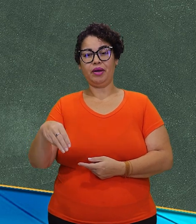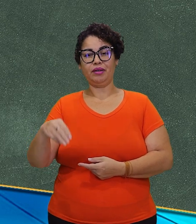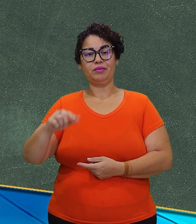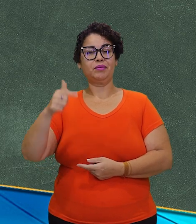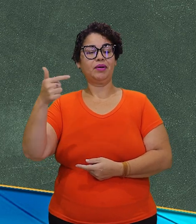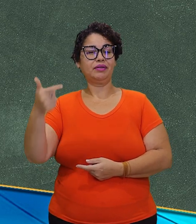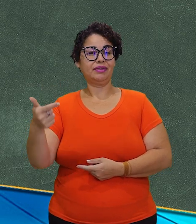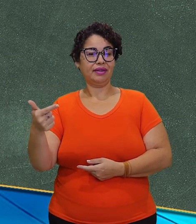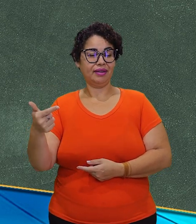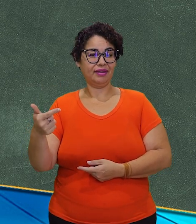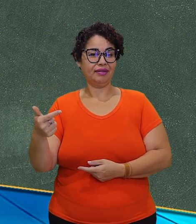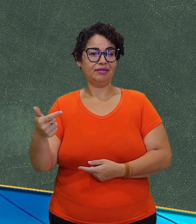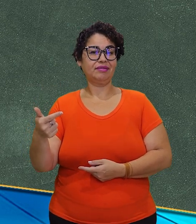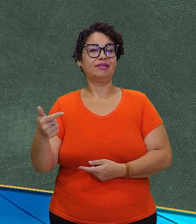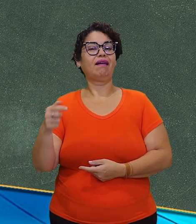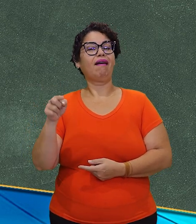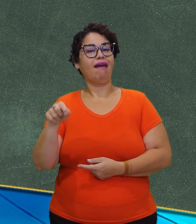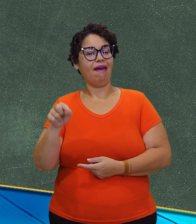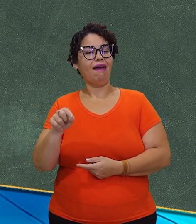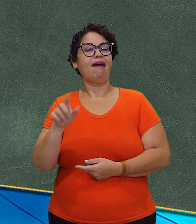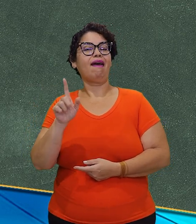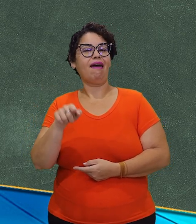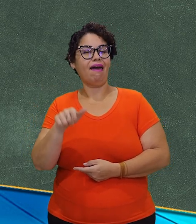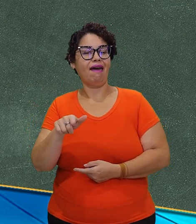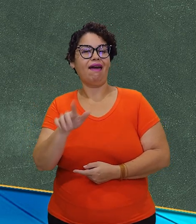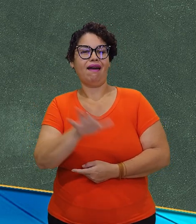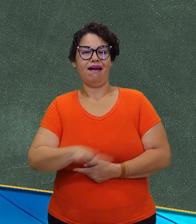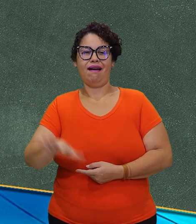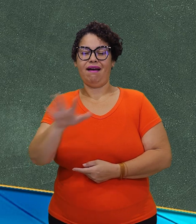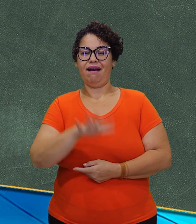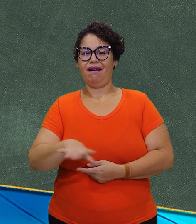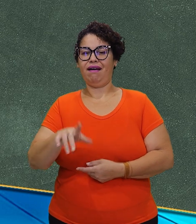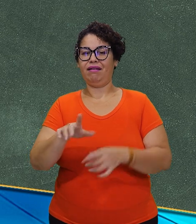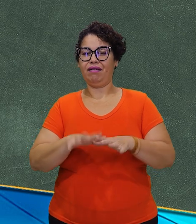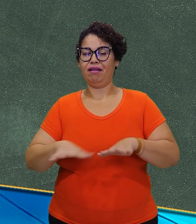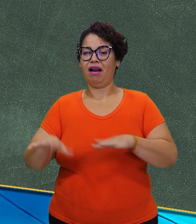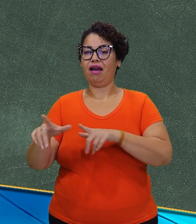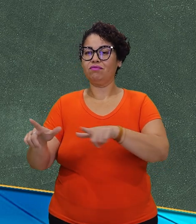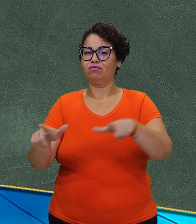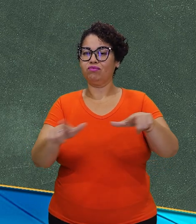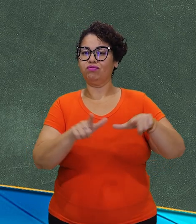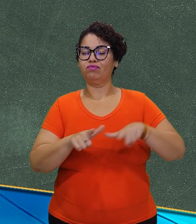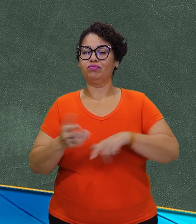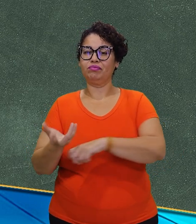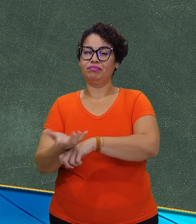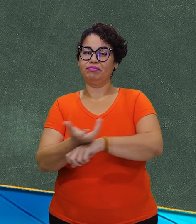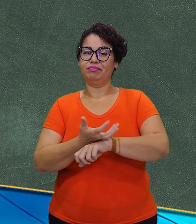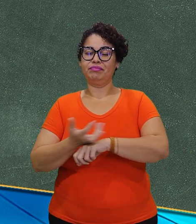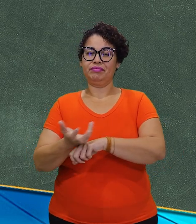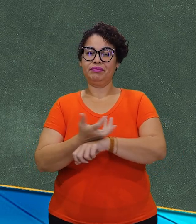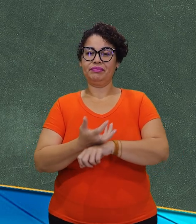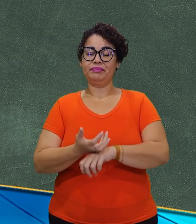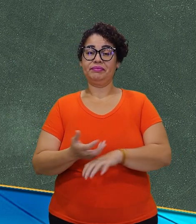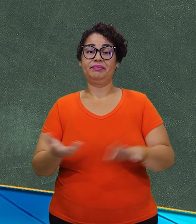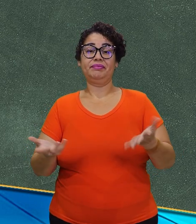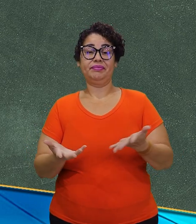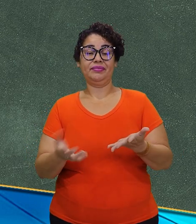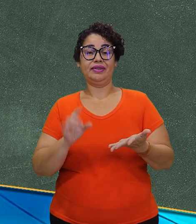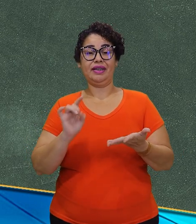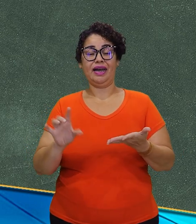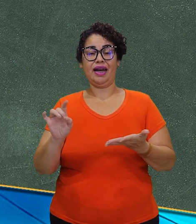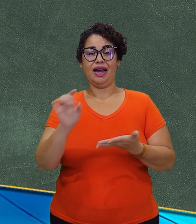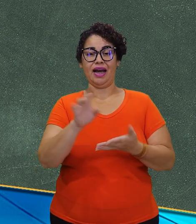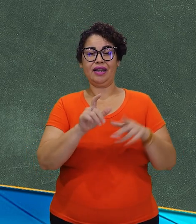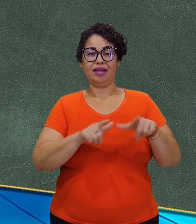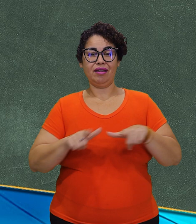127,5 metros quadrados. Esta é a área do terreno que Jaqueline quer colocar grama. Agora,